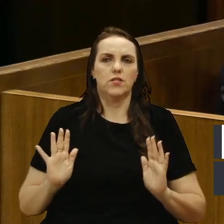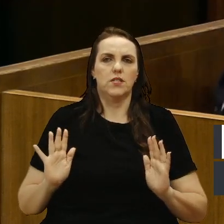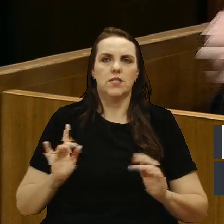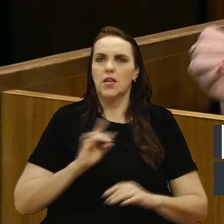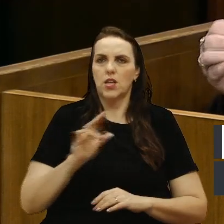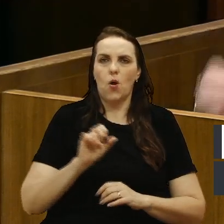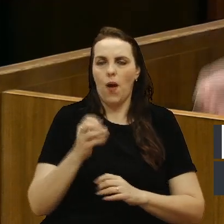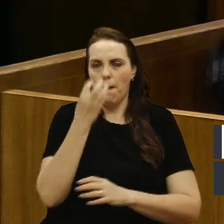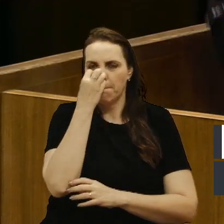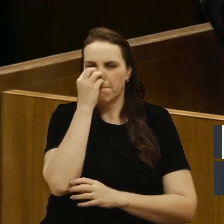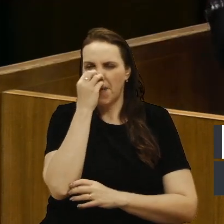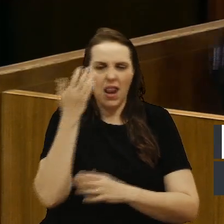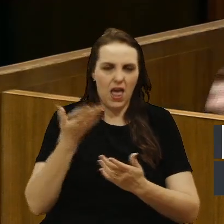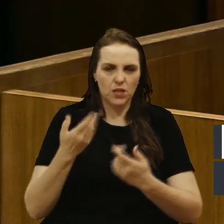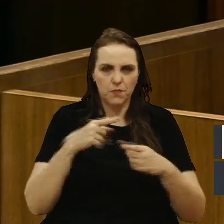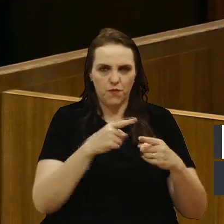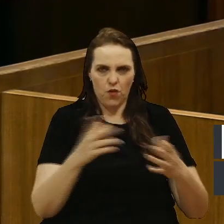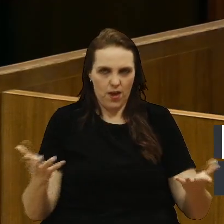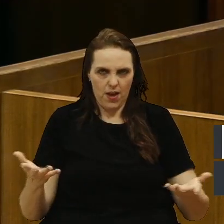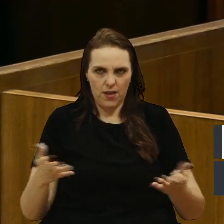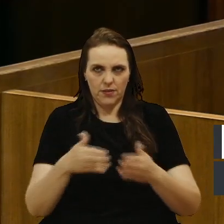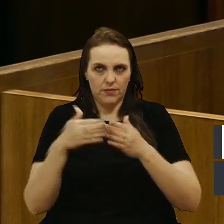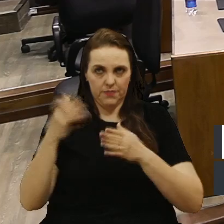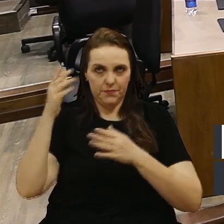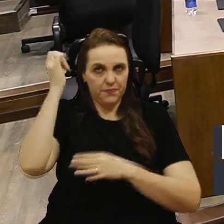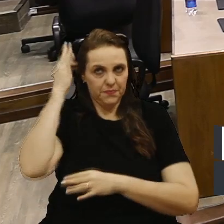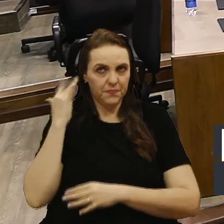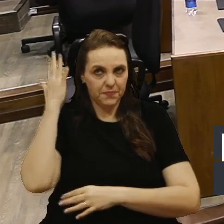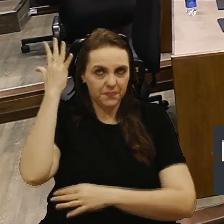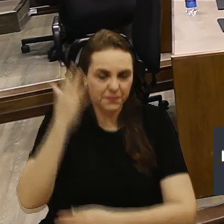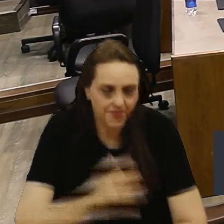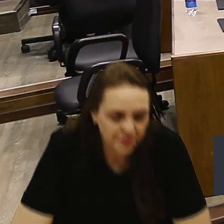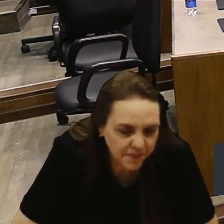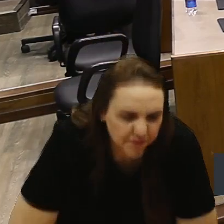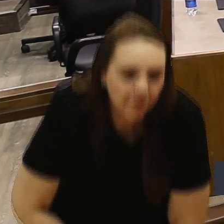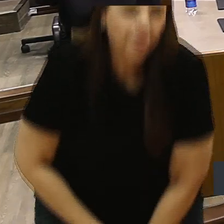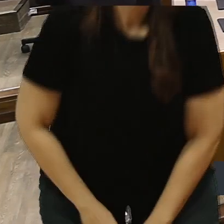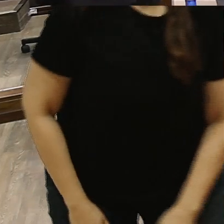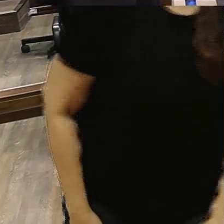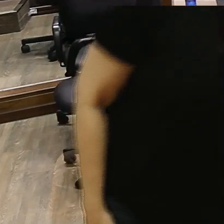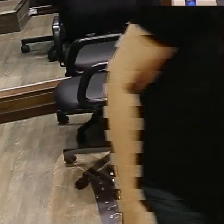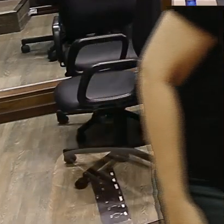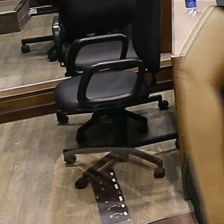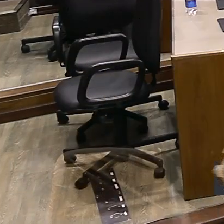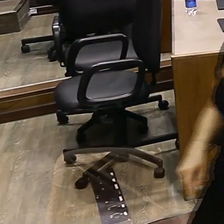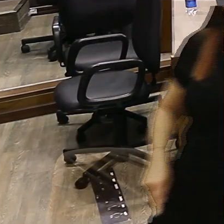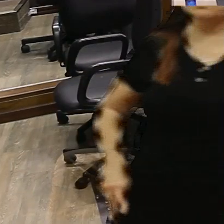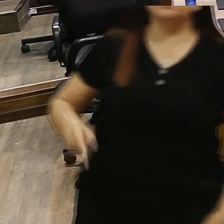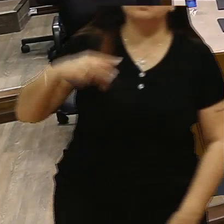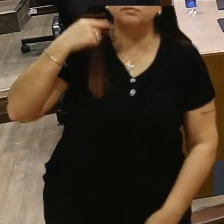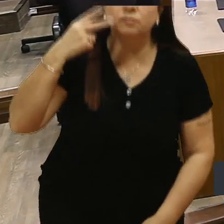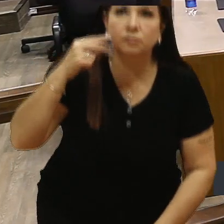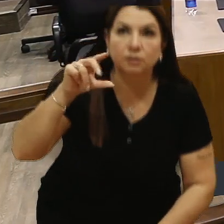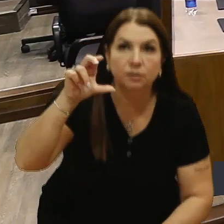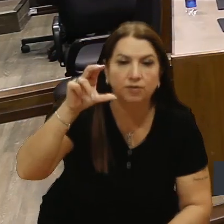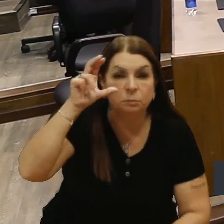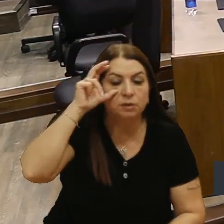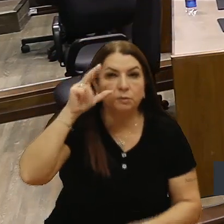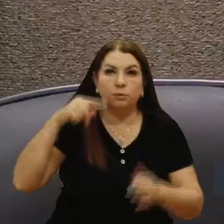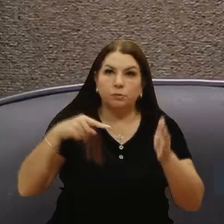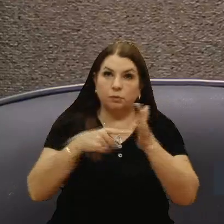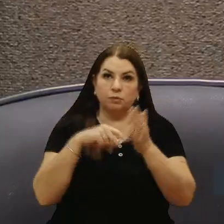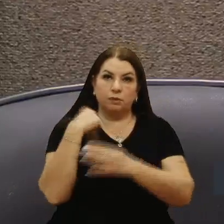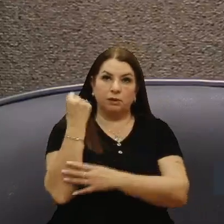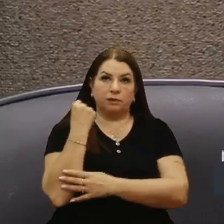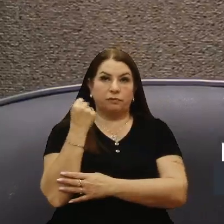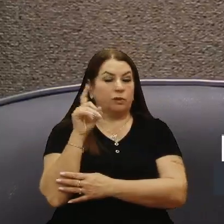de palhaçada. Seu à parte, vereadora Daiane. Vereadora Sandra, parabéns por trazer essa denúncia, mas é uma denúncia grave,